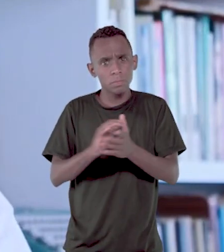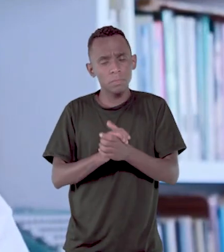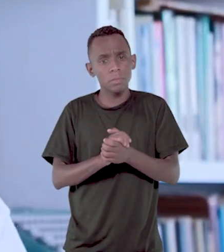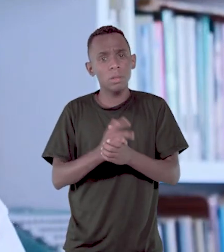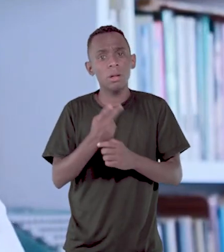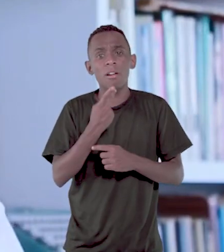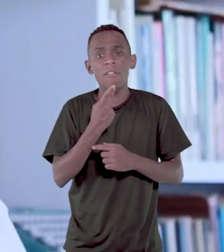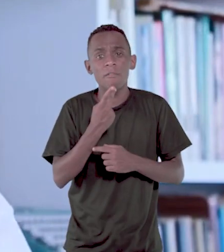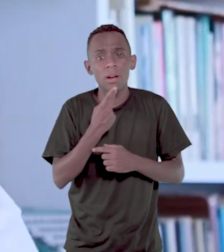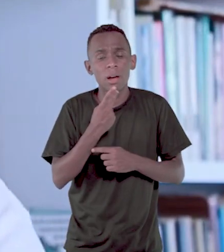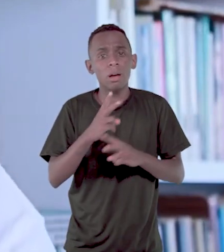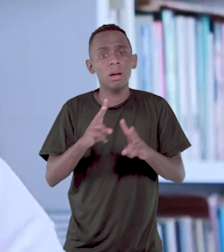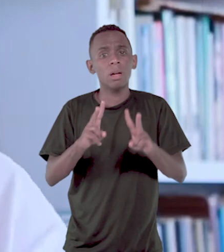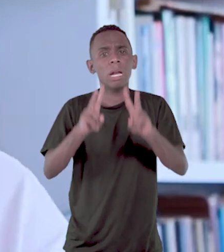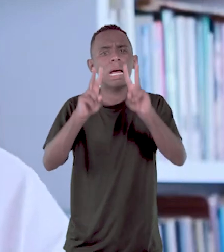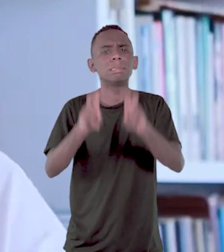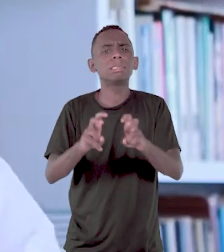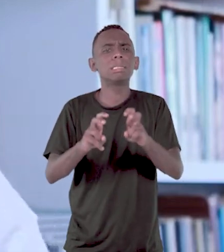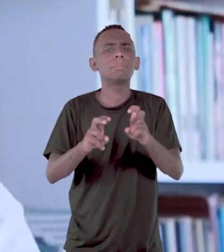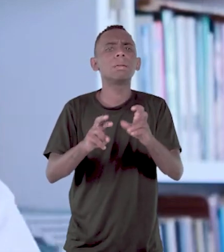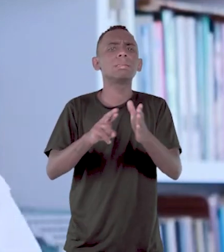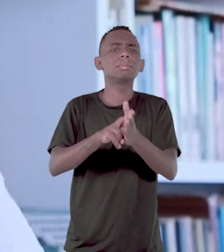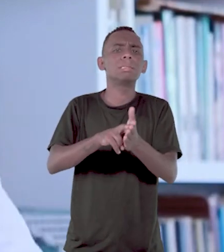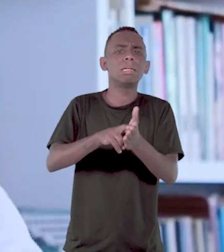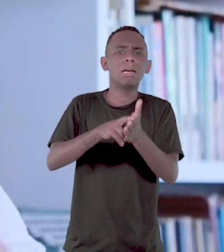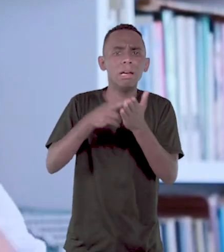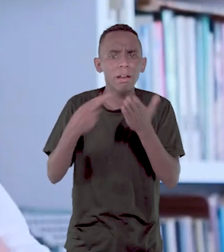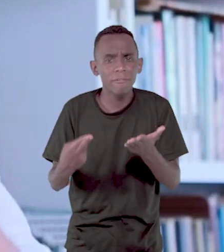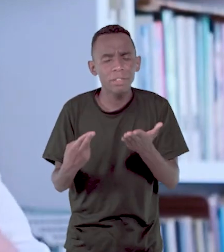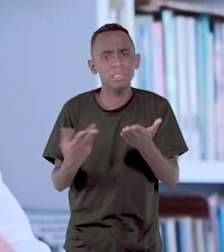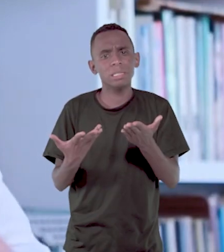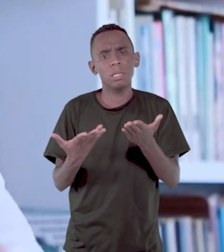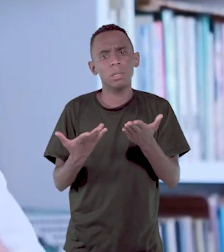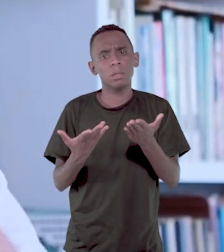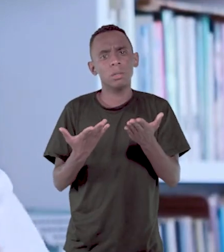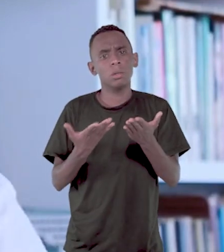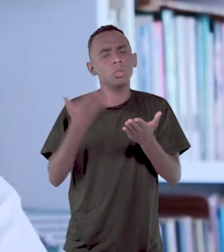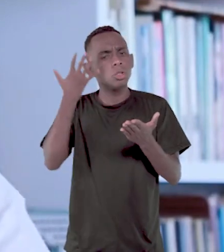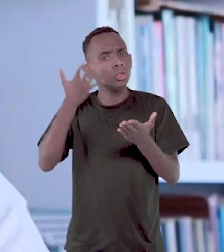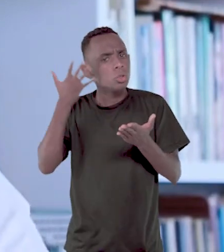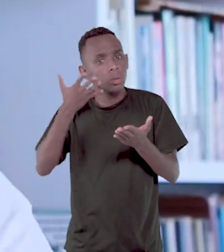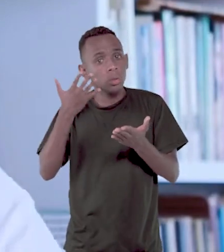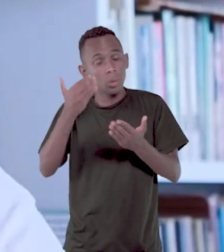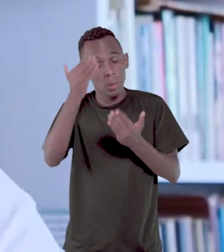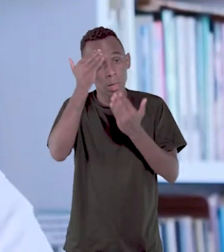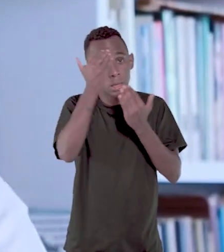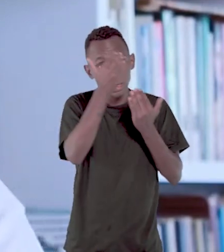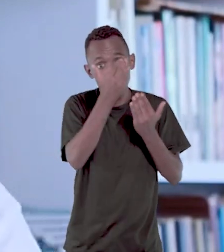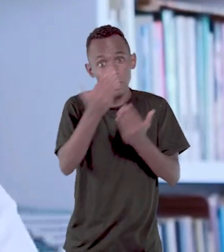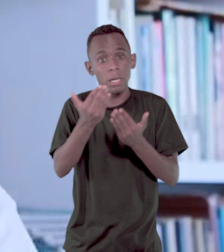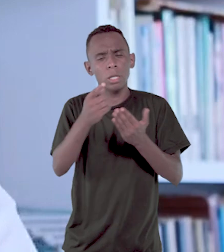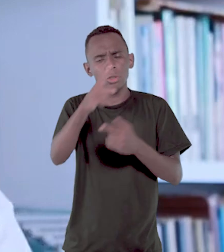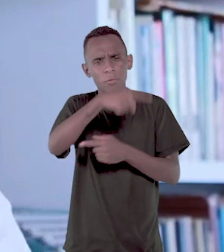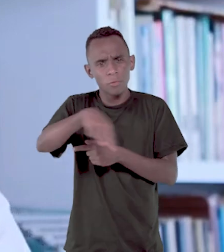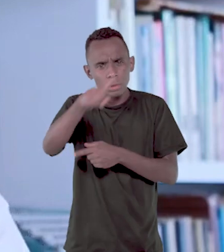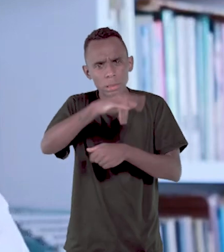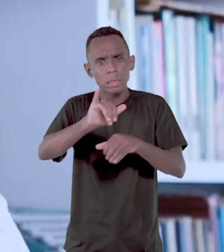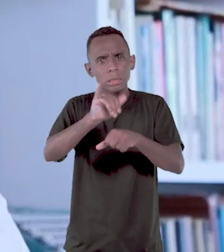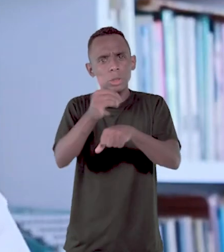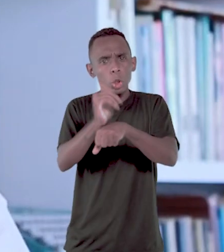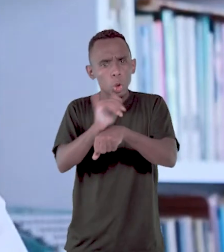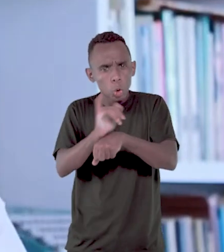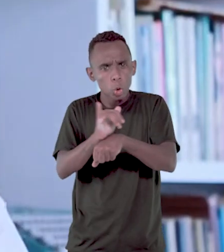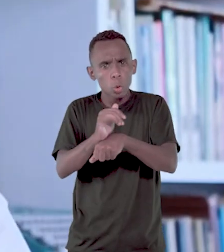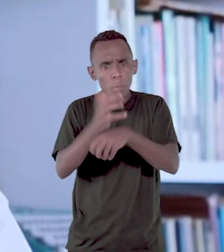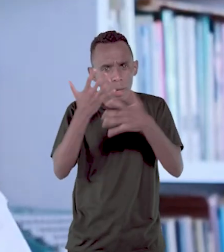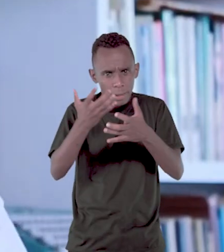pouco. Fala um pouco sobre a questão da revista. Conta a história para essa pessoa que está nos assistindo aqui. Por sinal, eu agradeço imensamente quem está aí